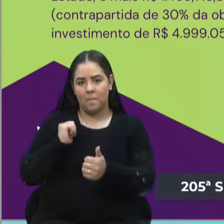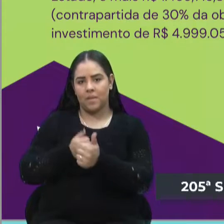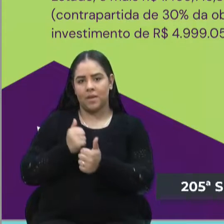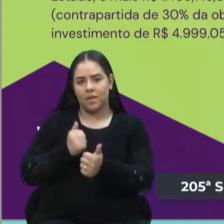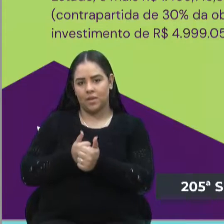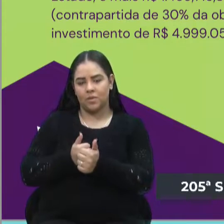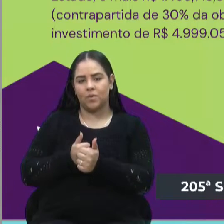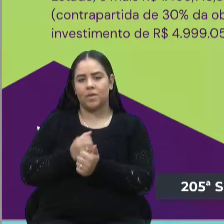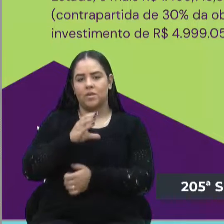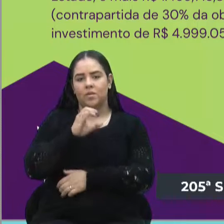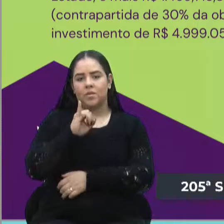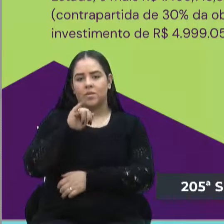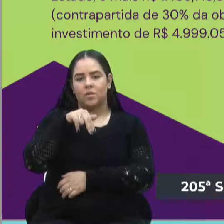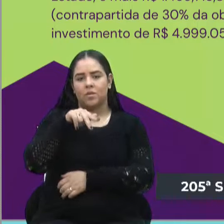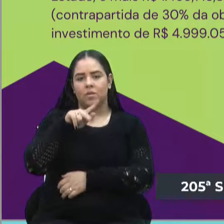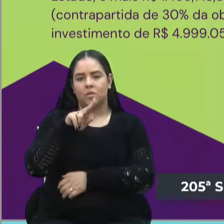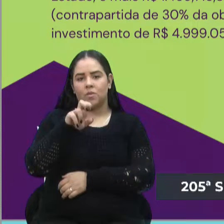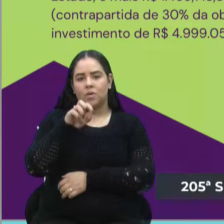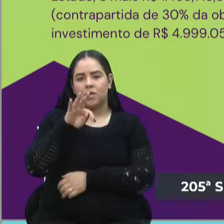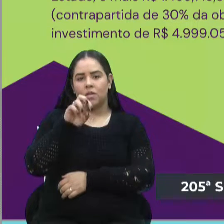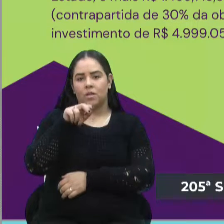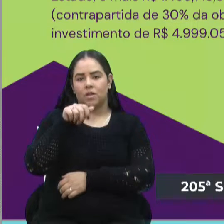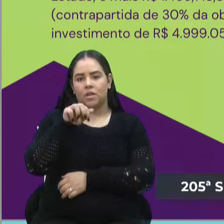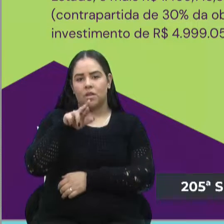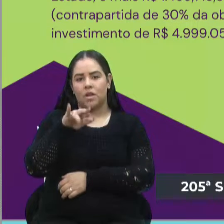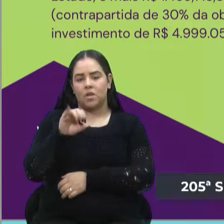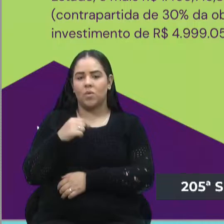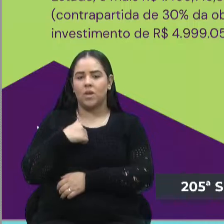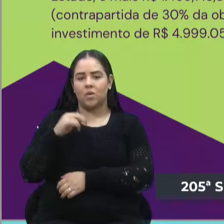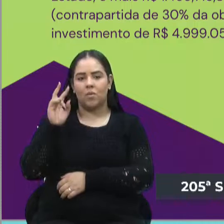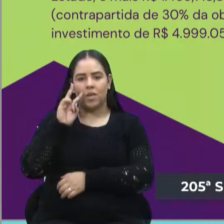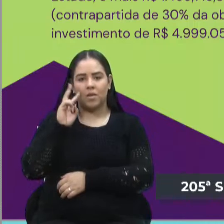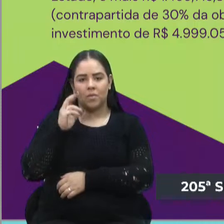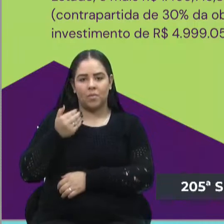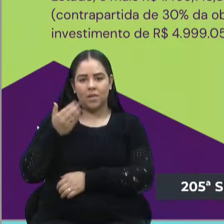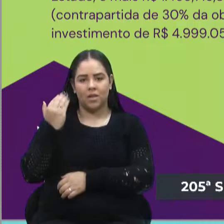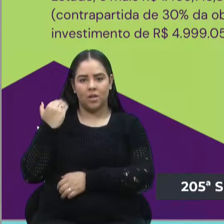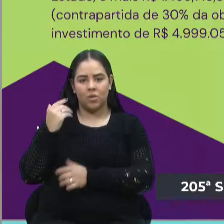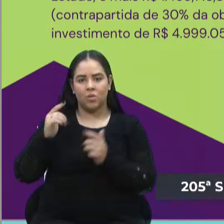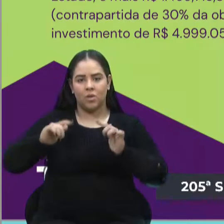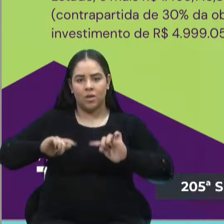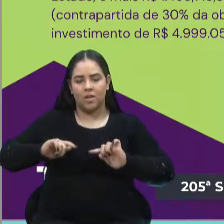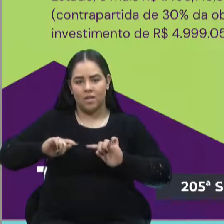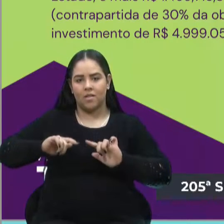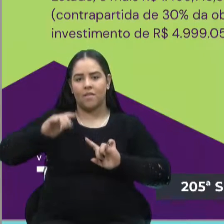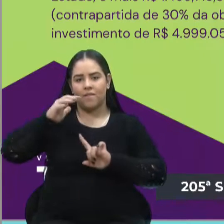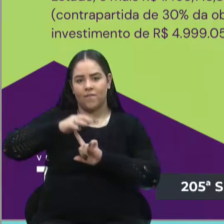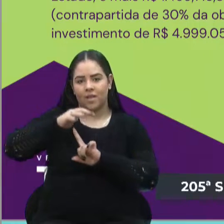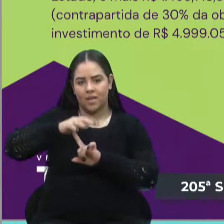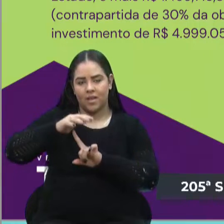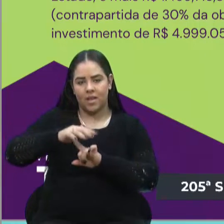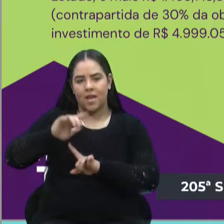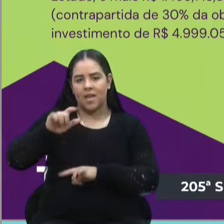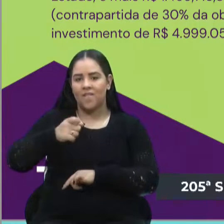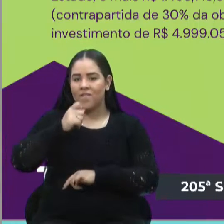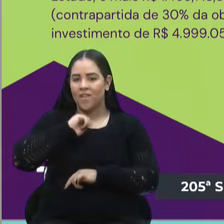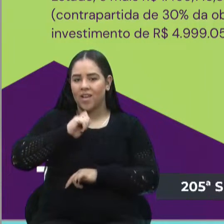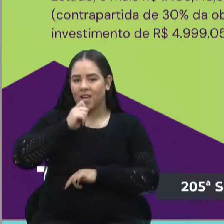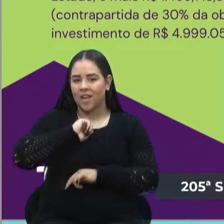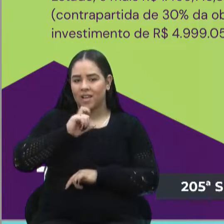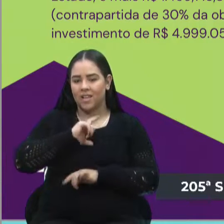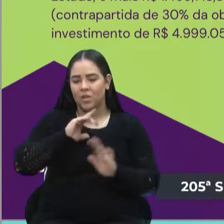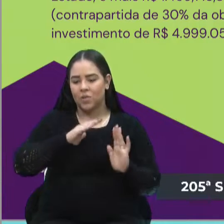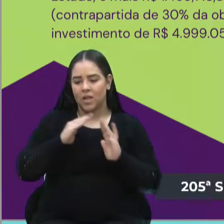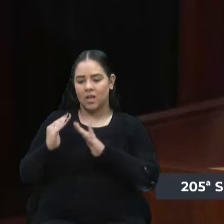Parque Cinquentenário, e eu me recordo quando a Praça das Feiras era um ferro velho, né, ali ao lado do Shopping São